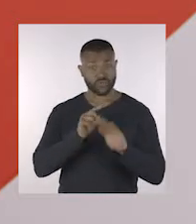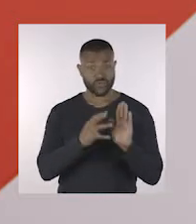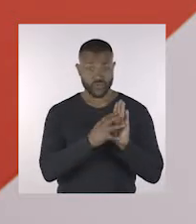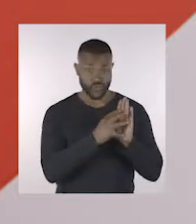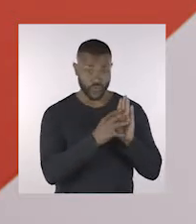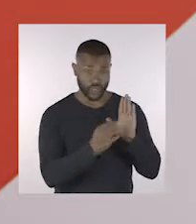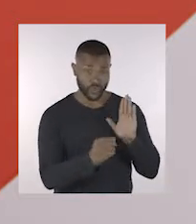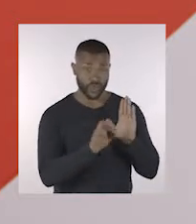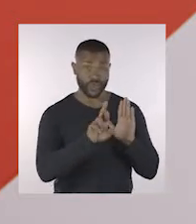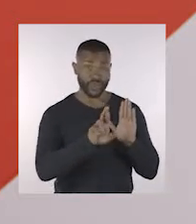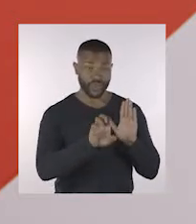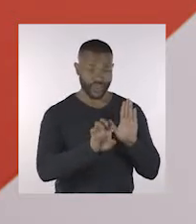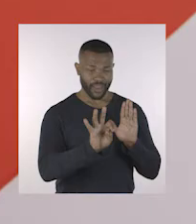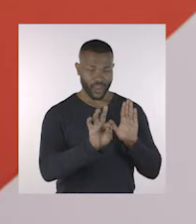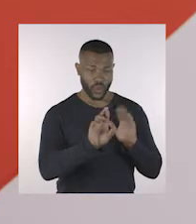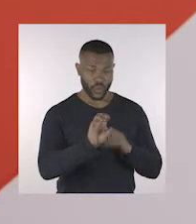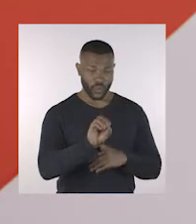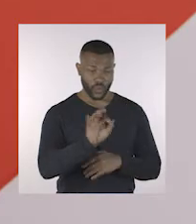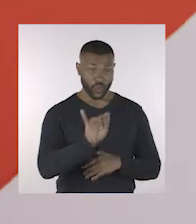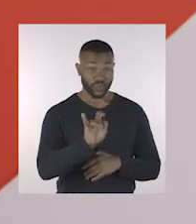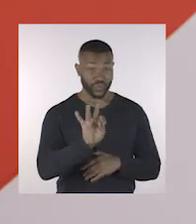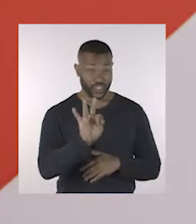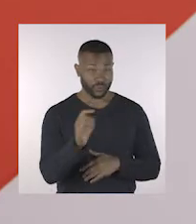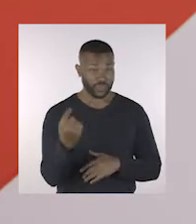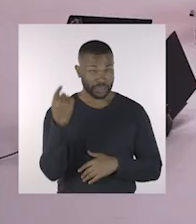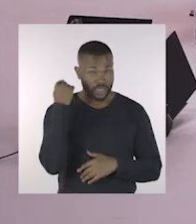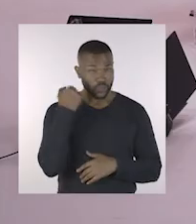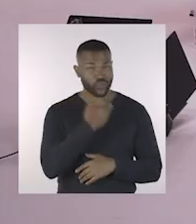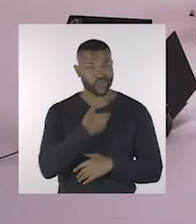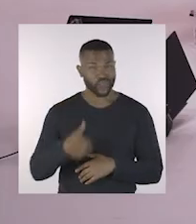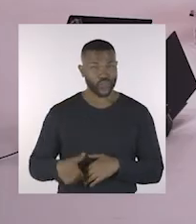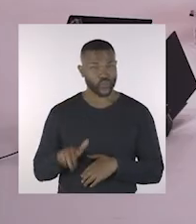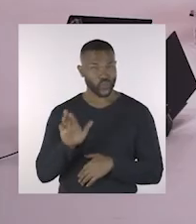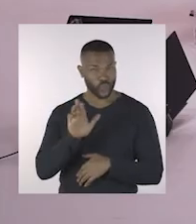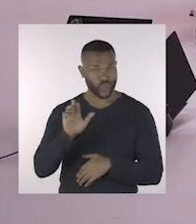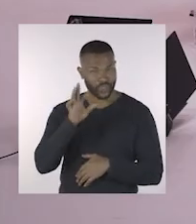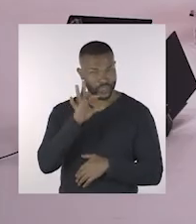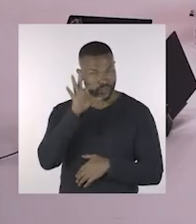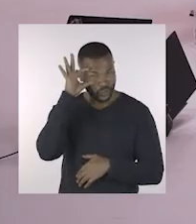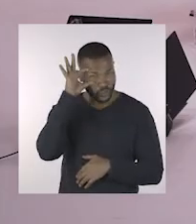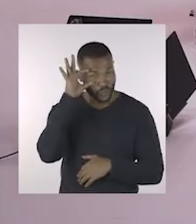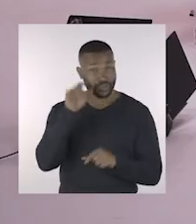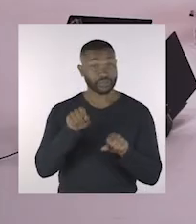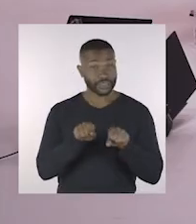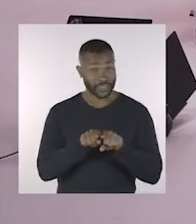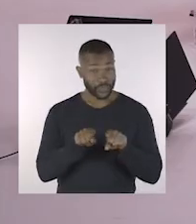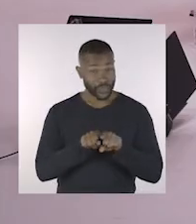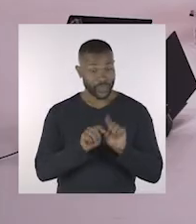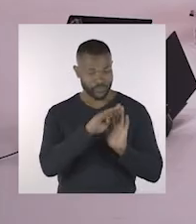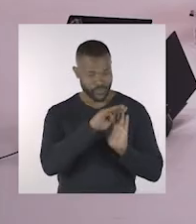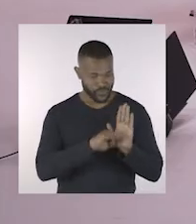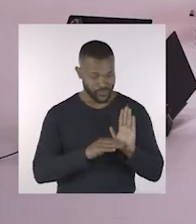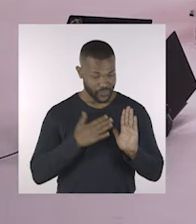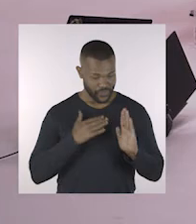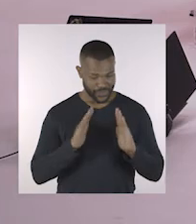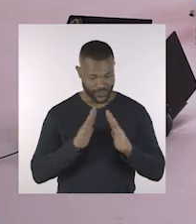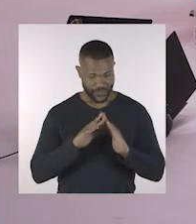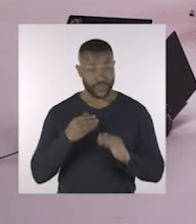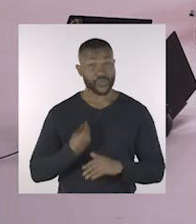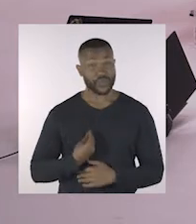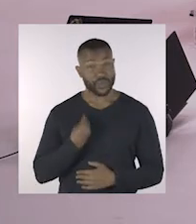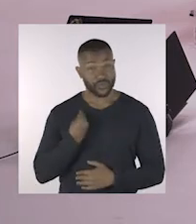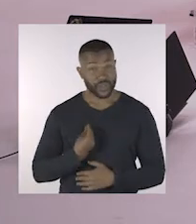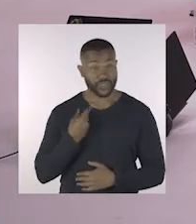que teve um modelo lá de retrofit na época do Governo Lula e Dilma que é a própria isso no